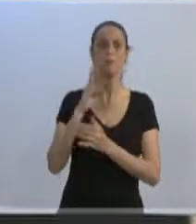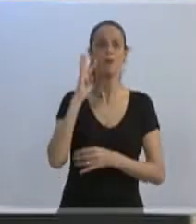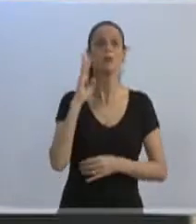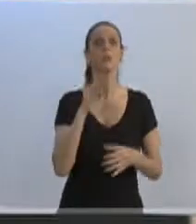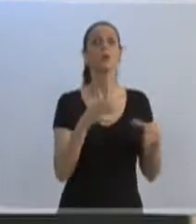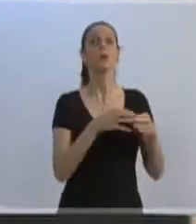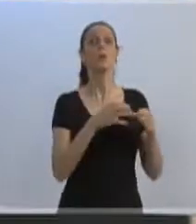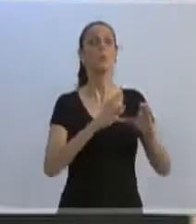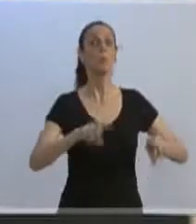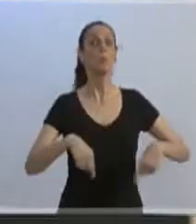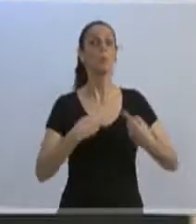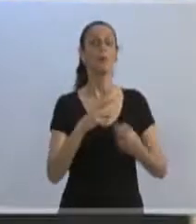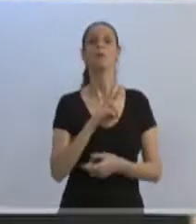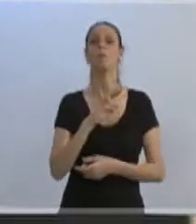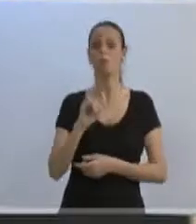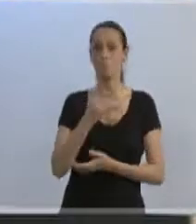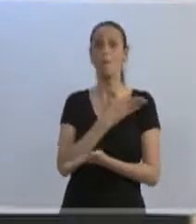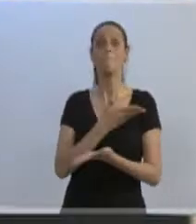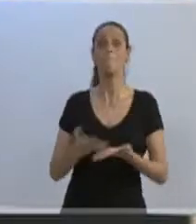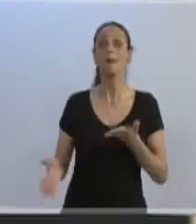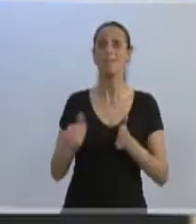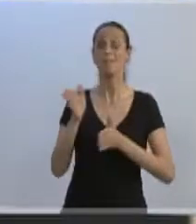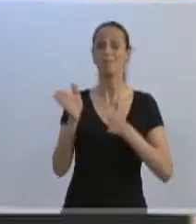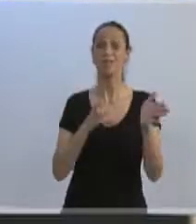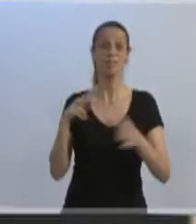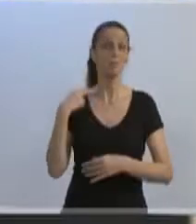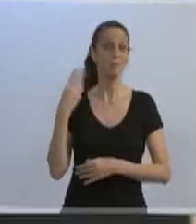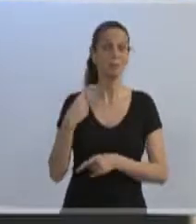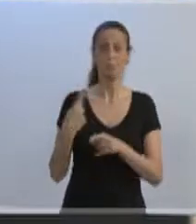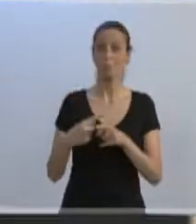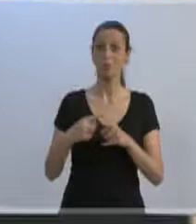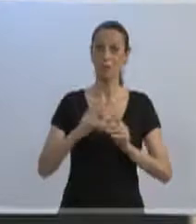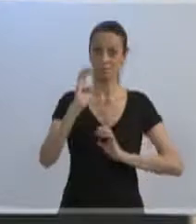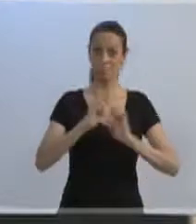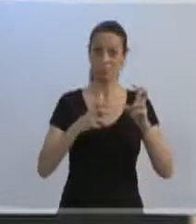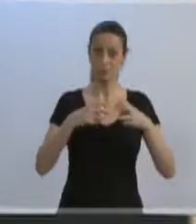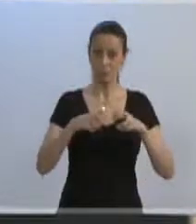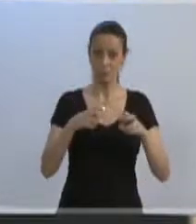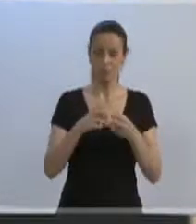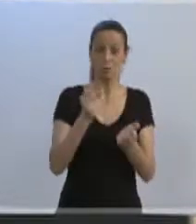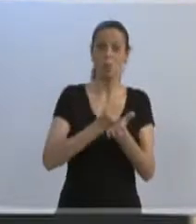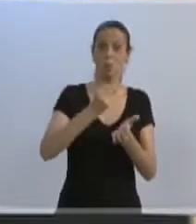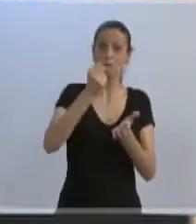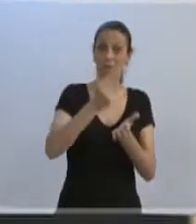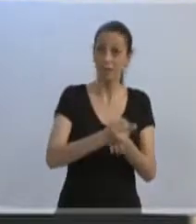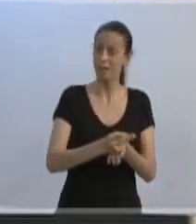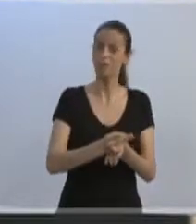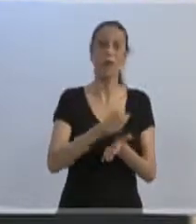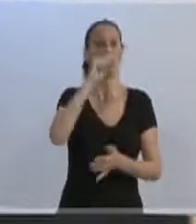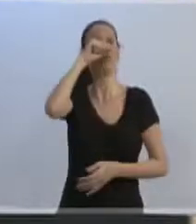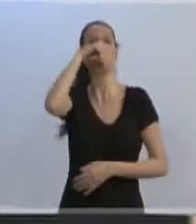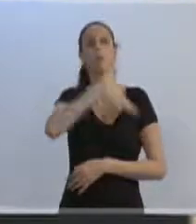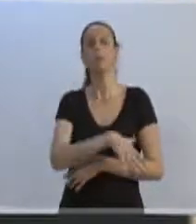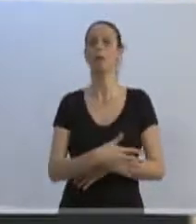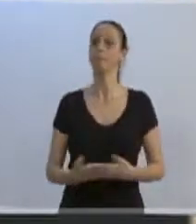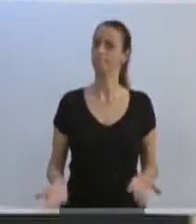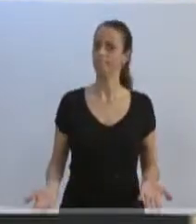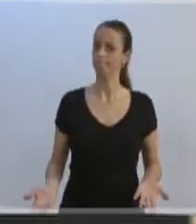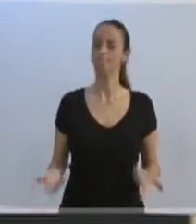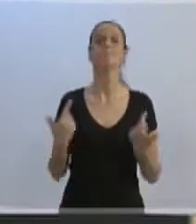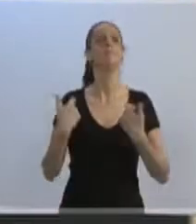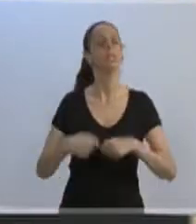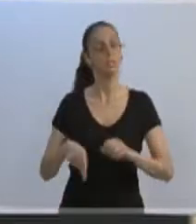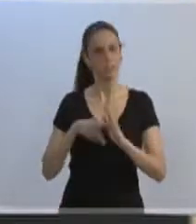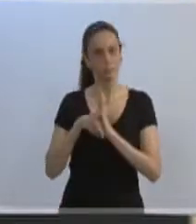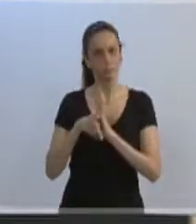vamos perder nosso mandato a empresa descumpriu o contrato ela tem se que ser investigada agora